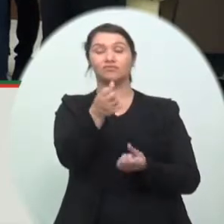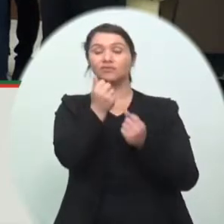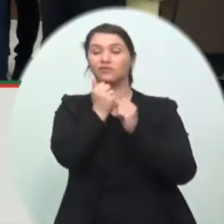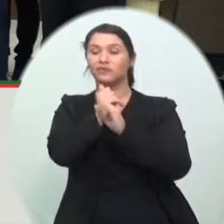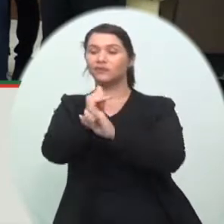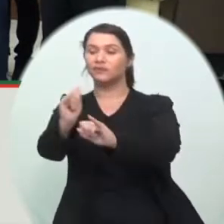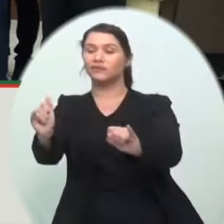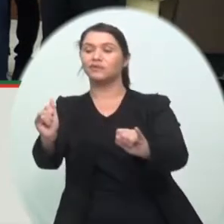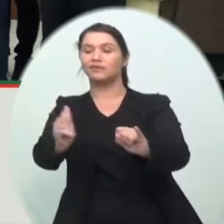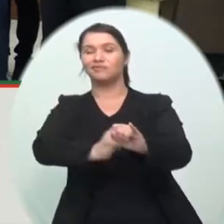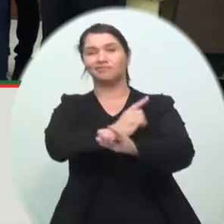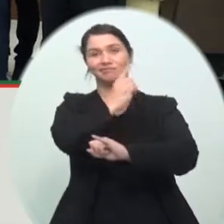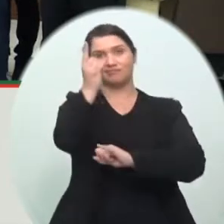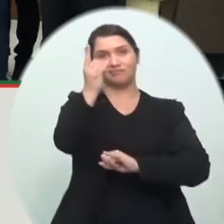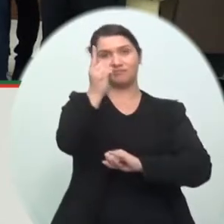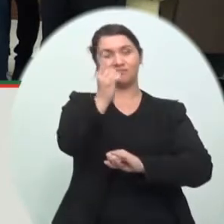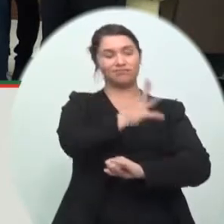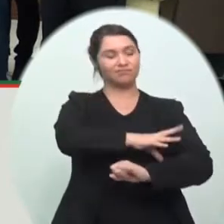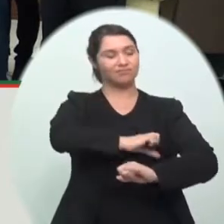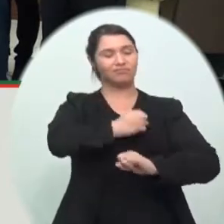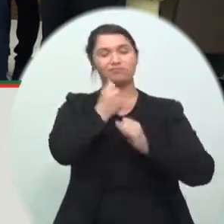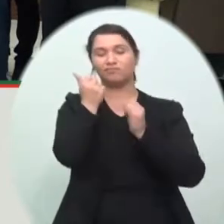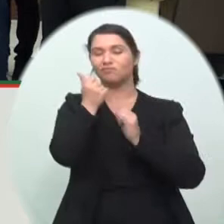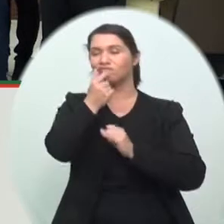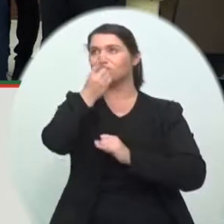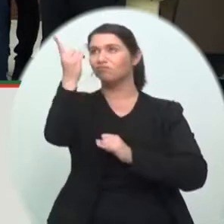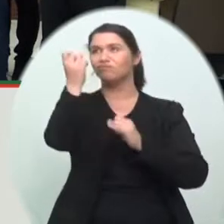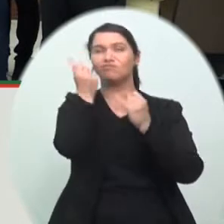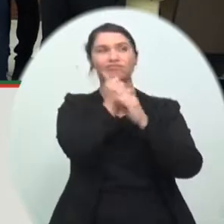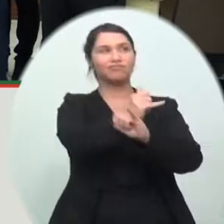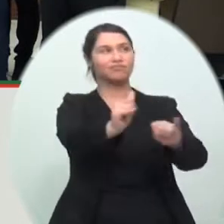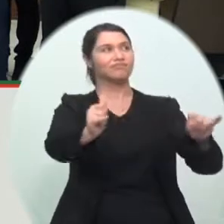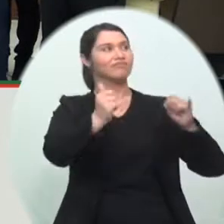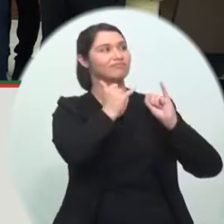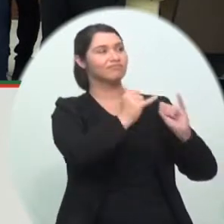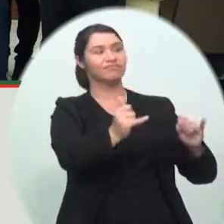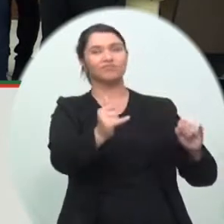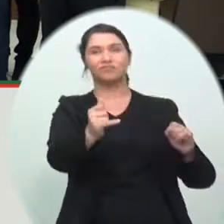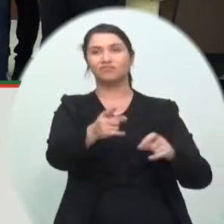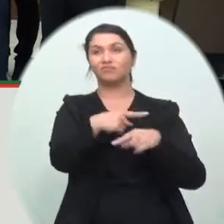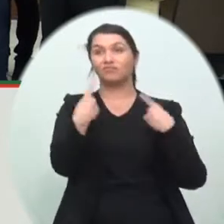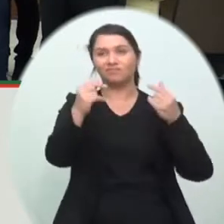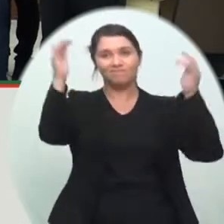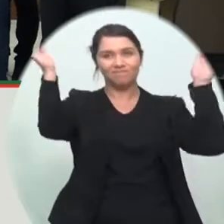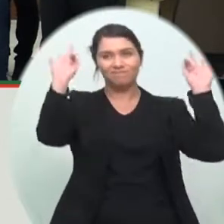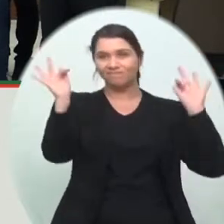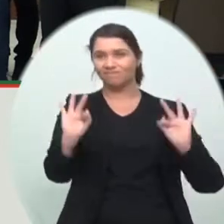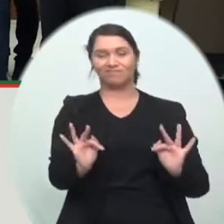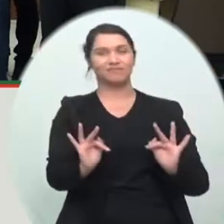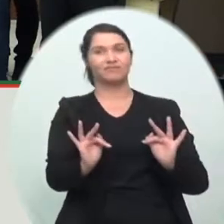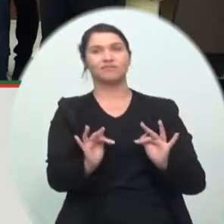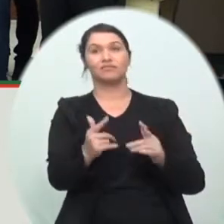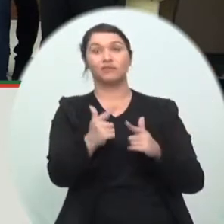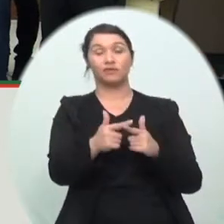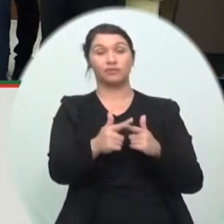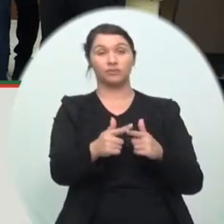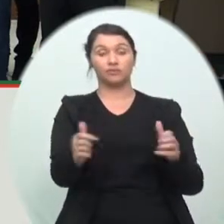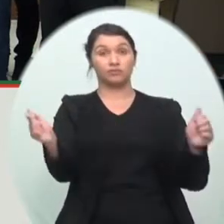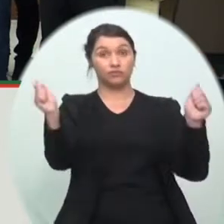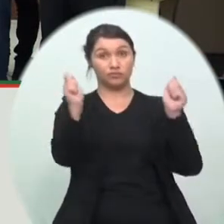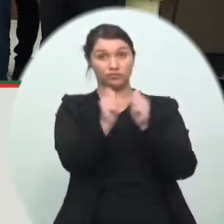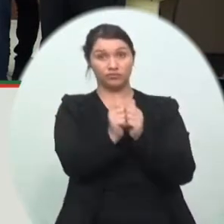amor de Deus, é algo que nos deixa muito alegre, muito feliz, nos aproxima do